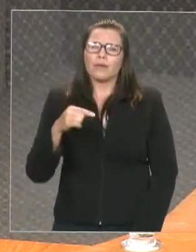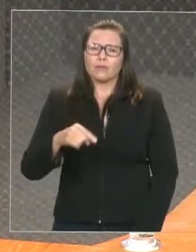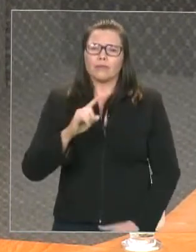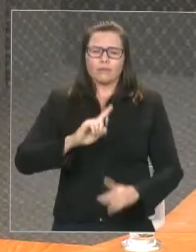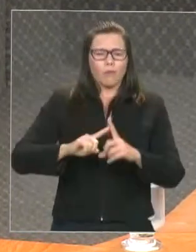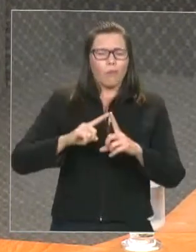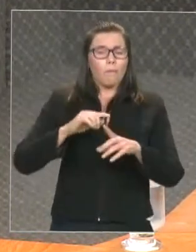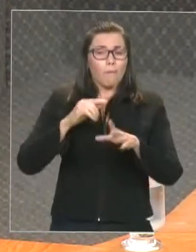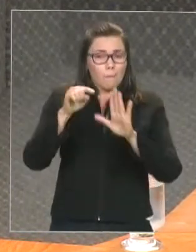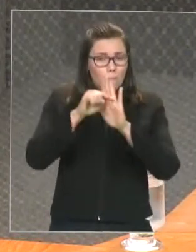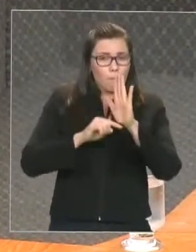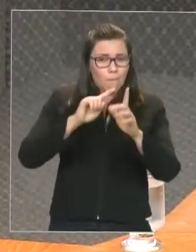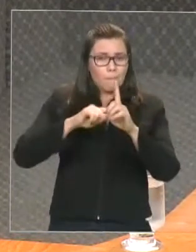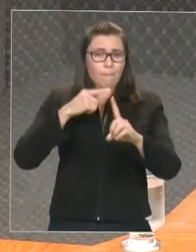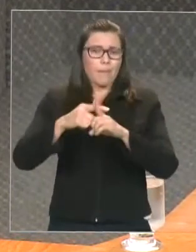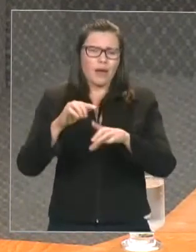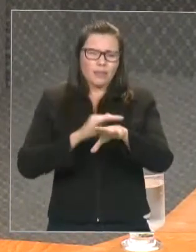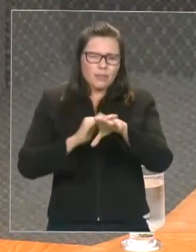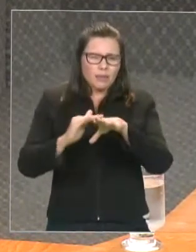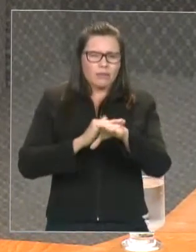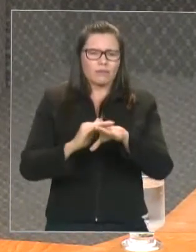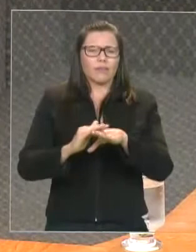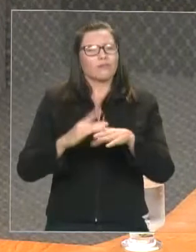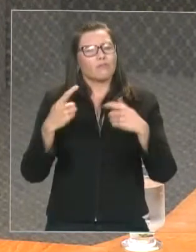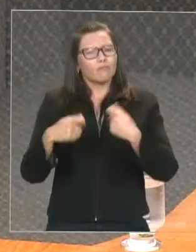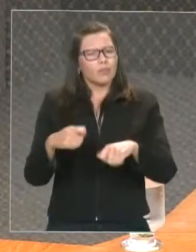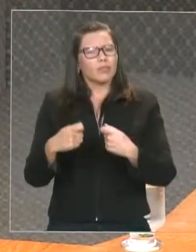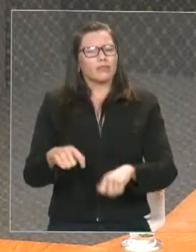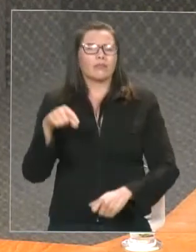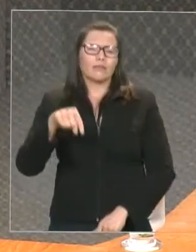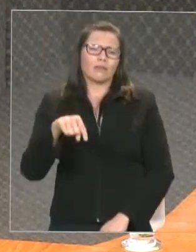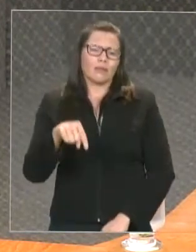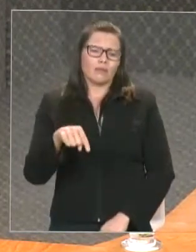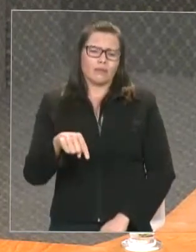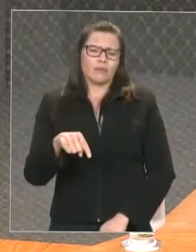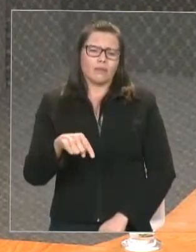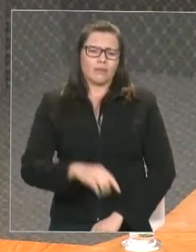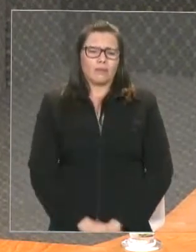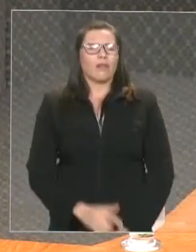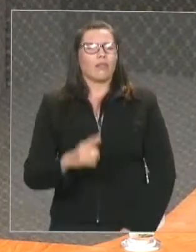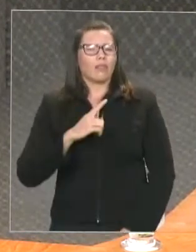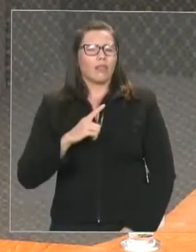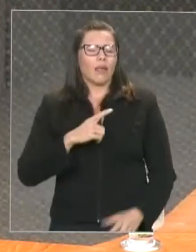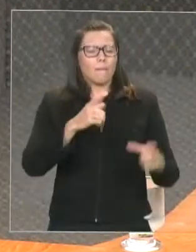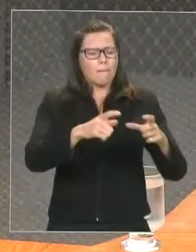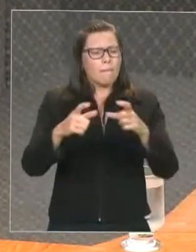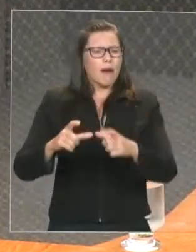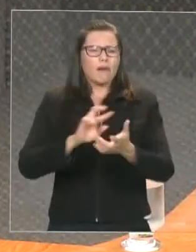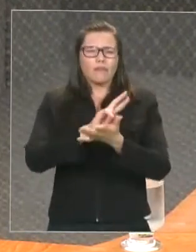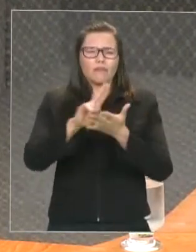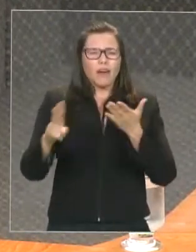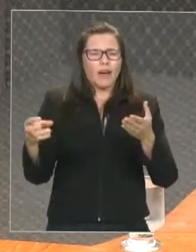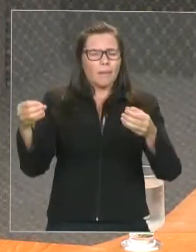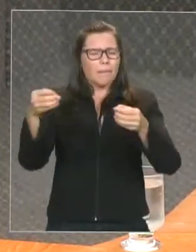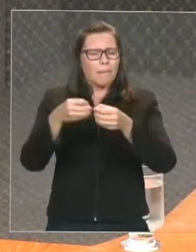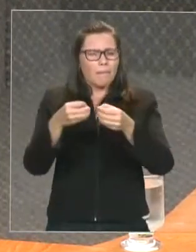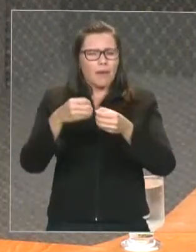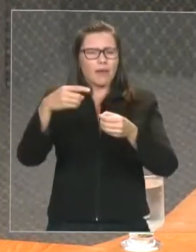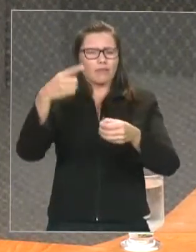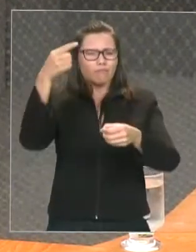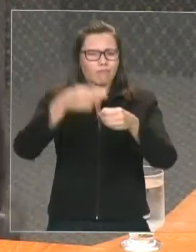seja contemplado o mais rápido possível com o programa Mais Asfalto. Nós temos vários bairros que precisam de saneamento,